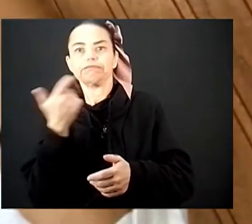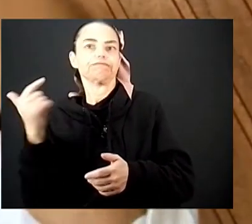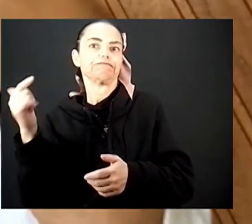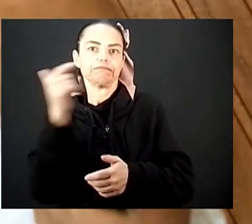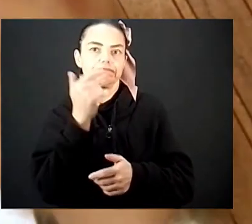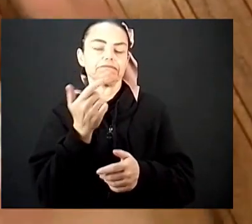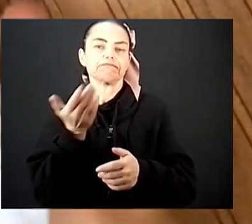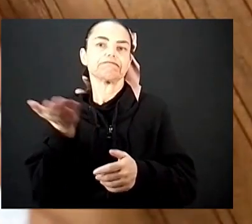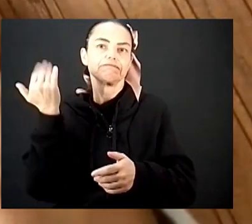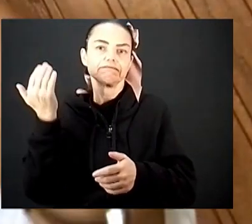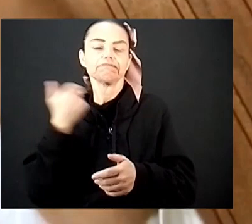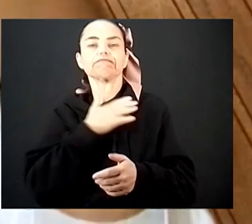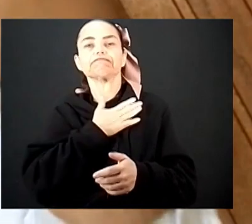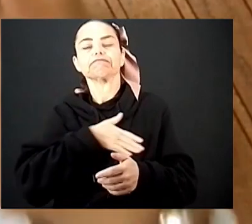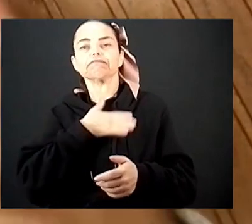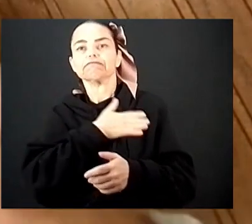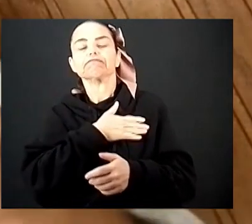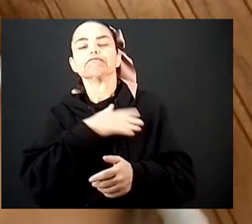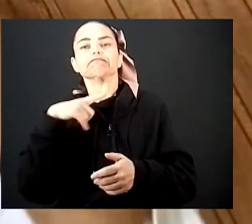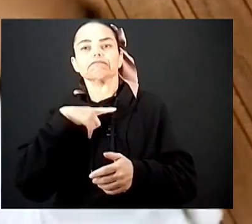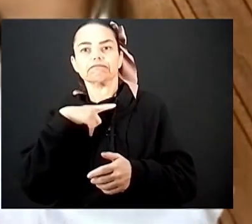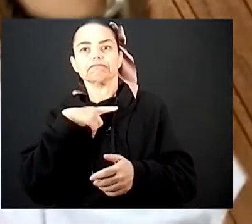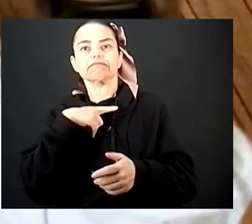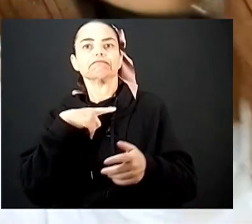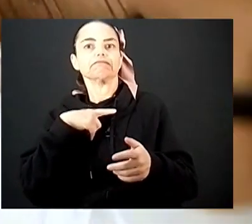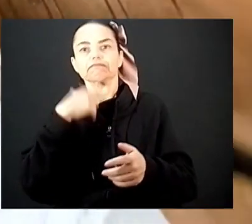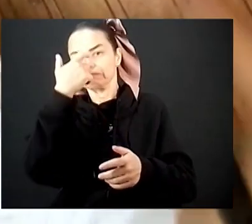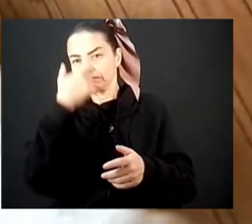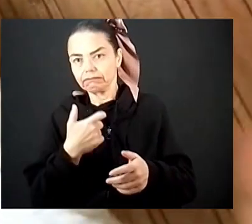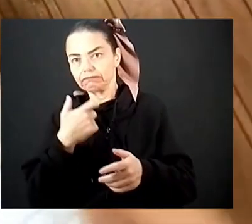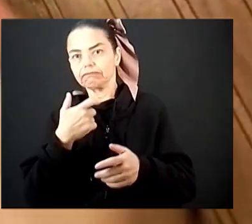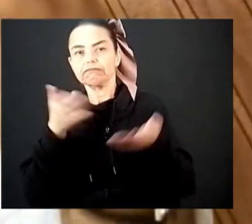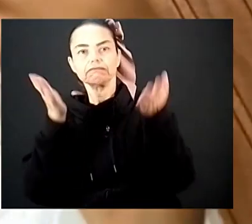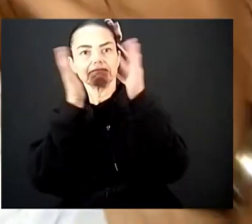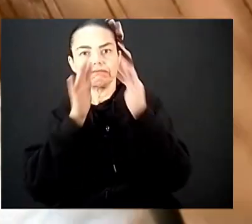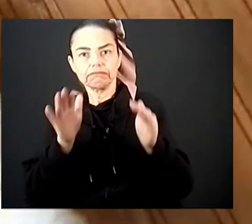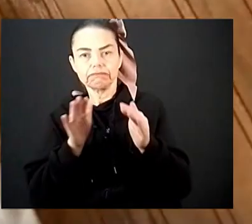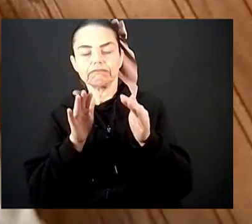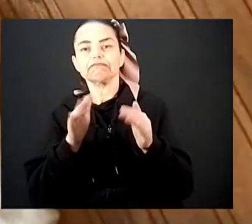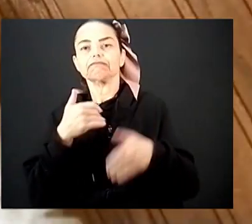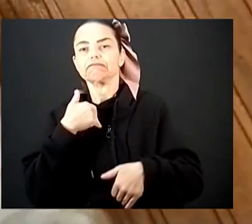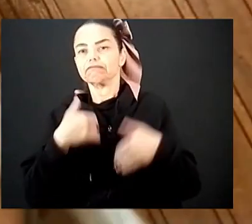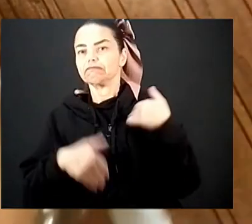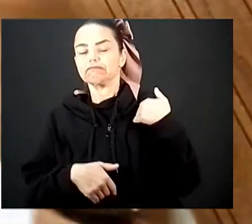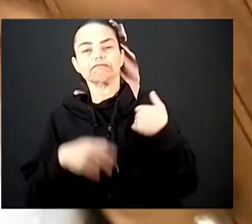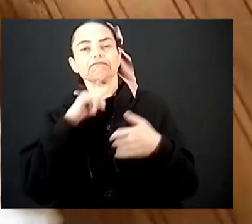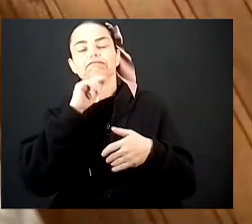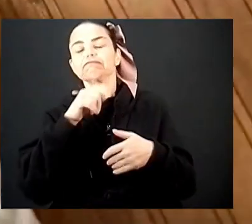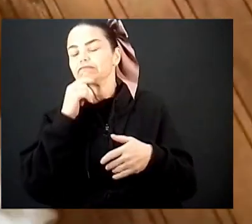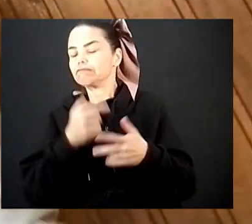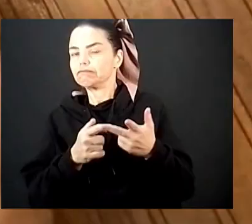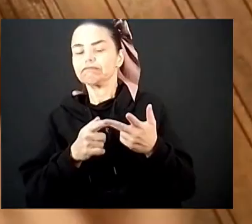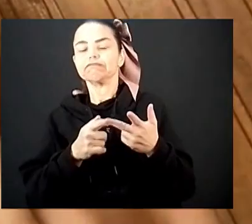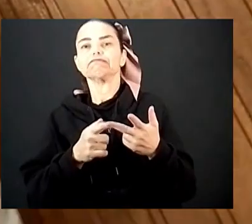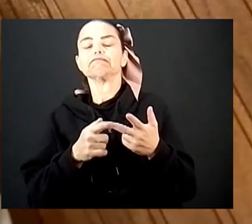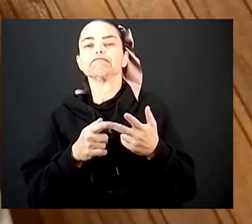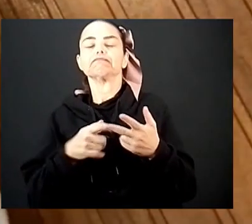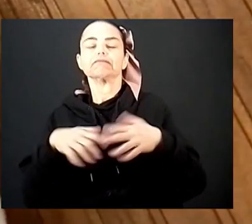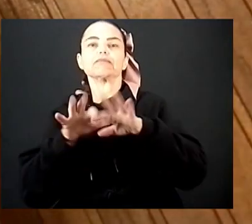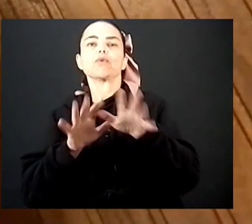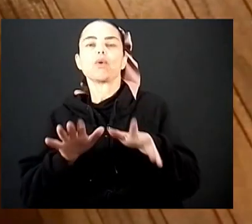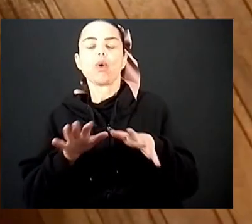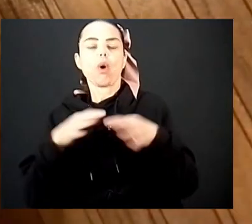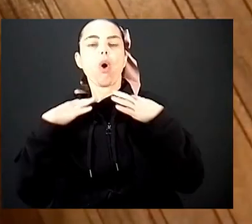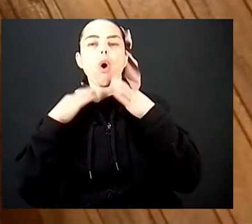mãe gostaria de ter, de ser, um corpo que ela gostaria de ter e que ela não conseguiu, roupas que ela gostaria de ter e que ela não